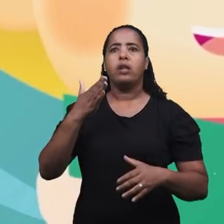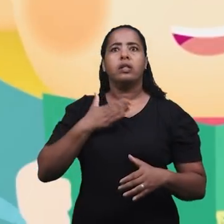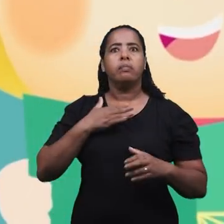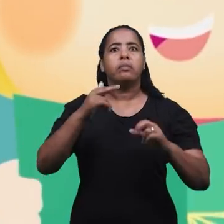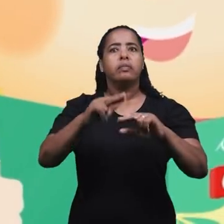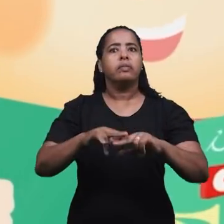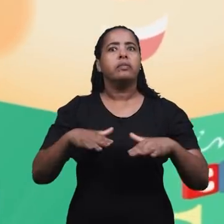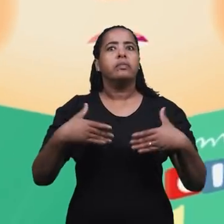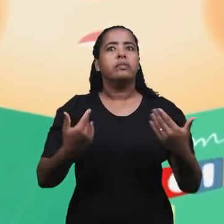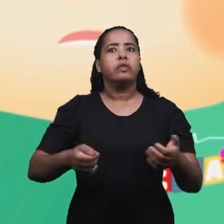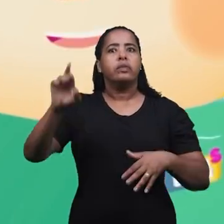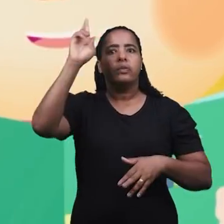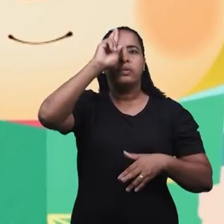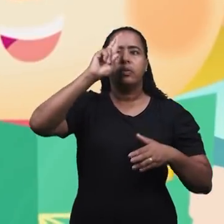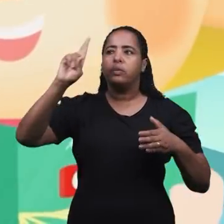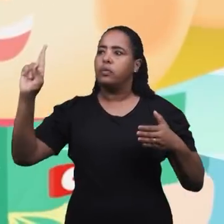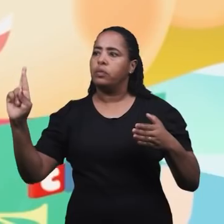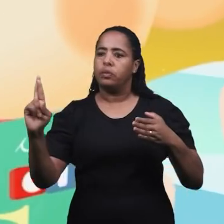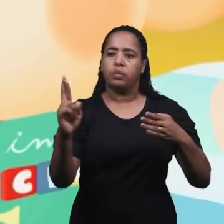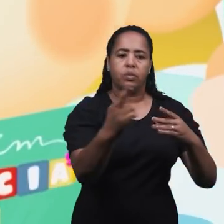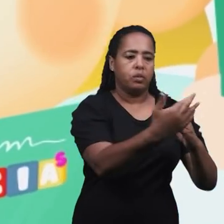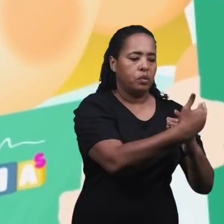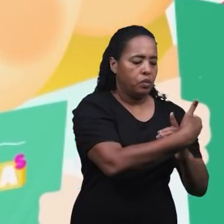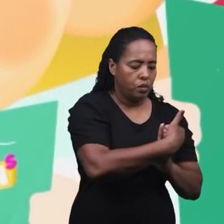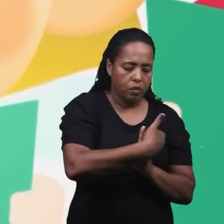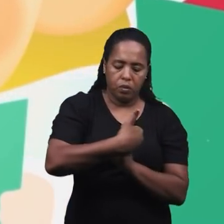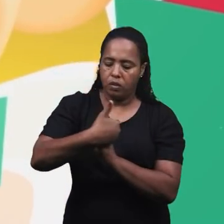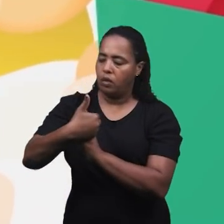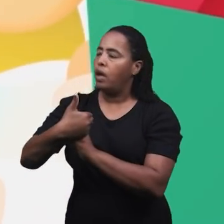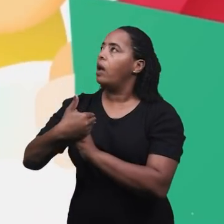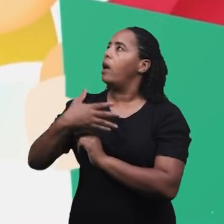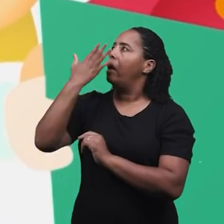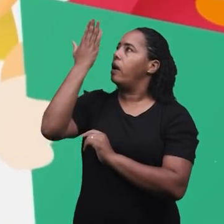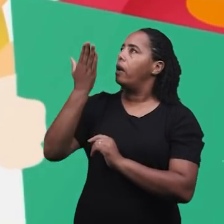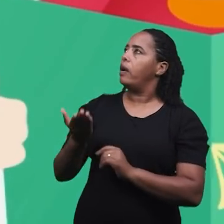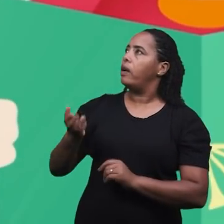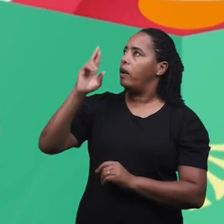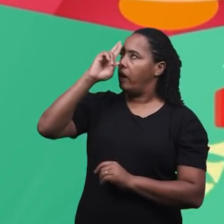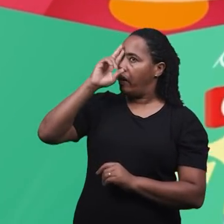Ele me foi por salvação.